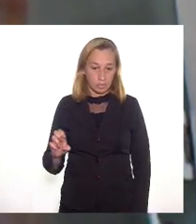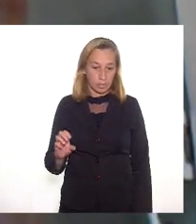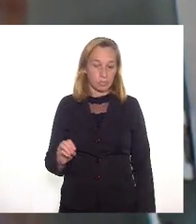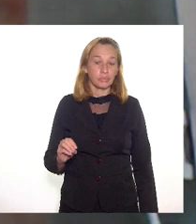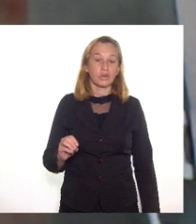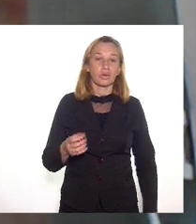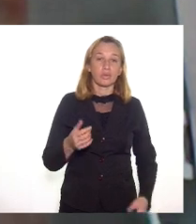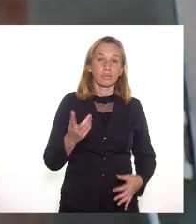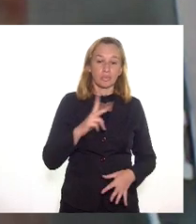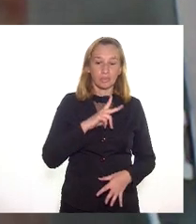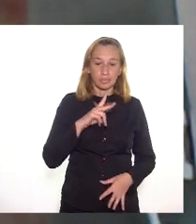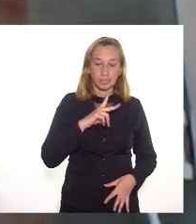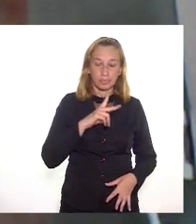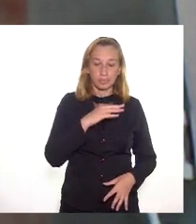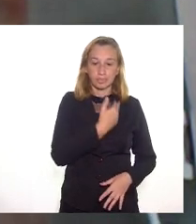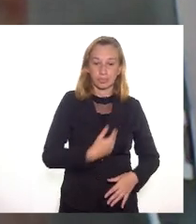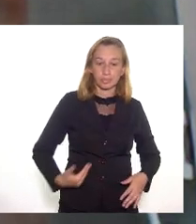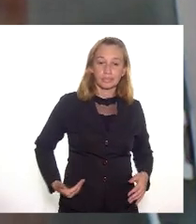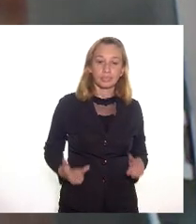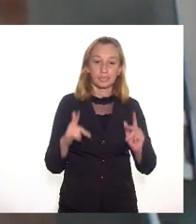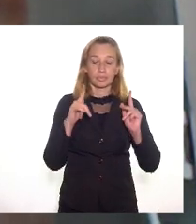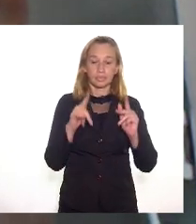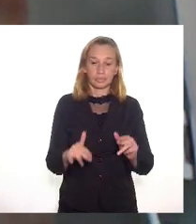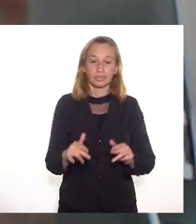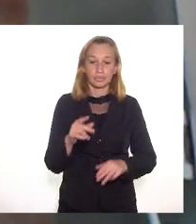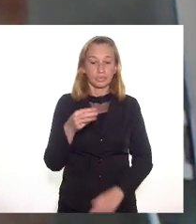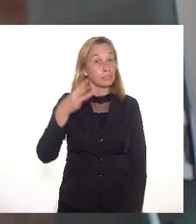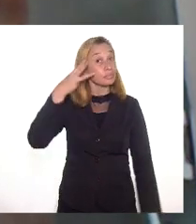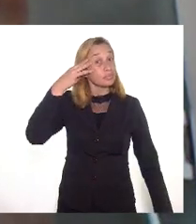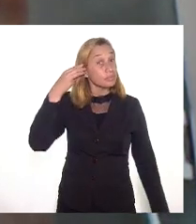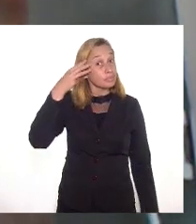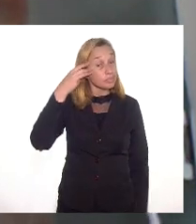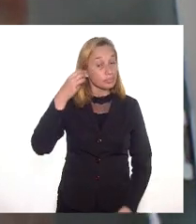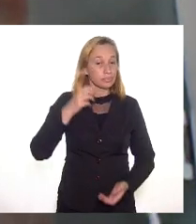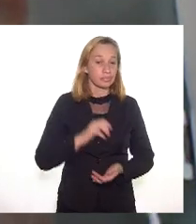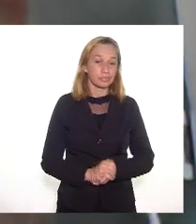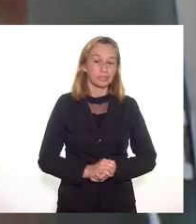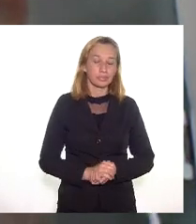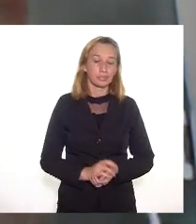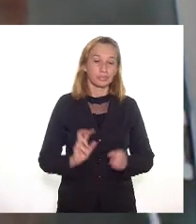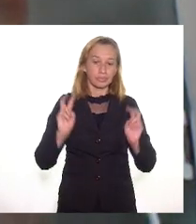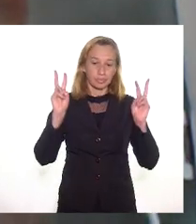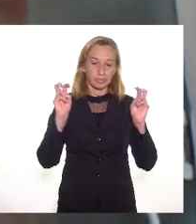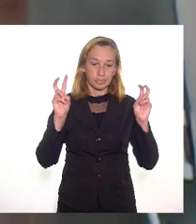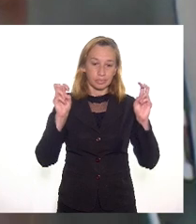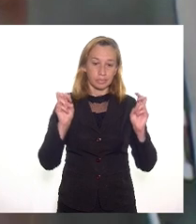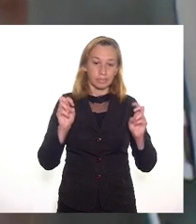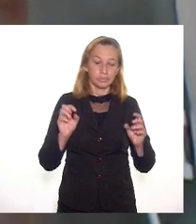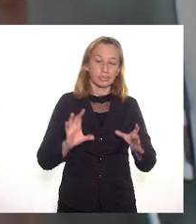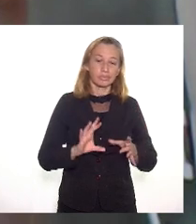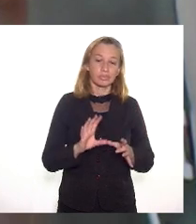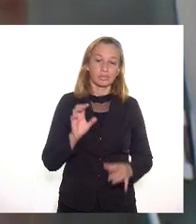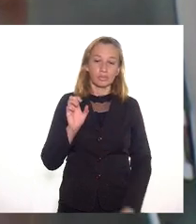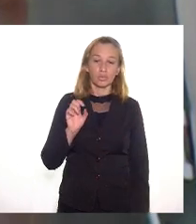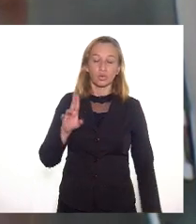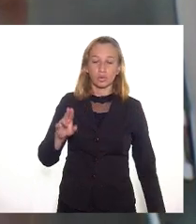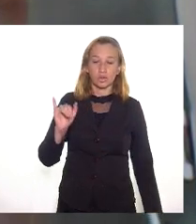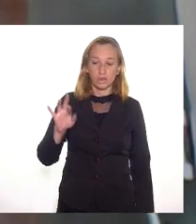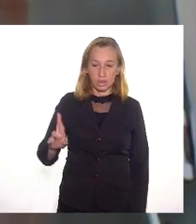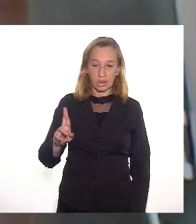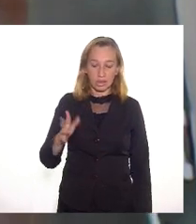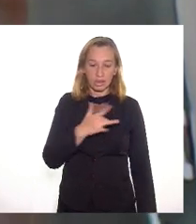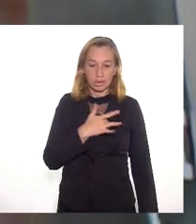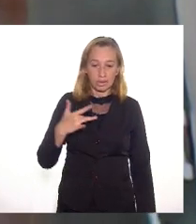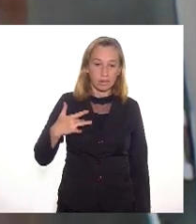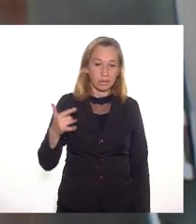governador. Da mesma forma que o Hudson fez na questão da Unir Saúde, da requalificação, no caso aqui